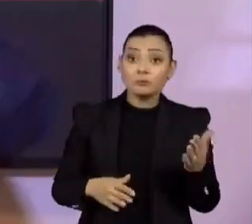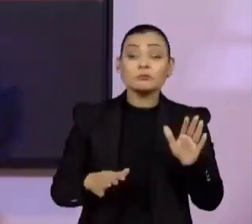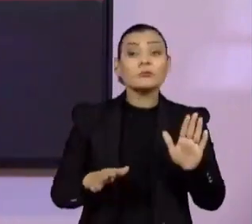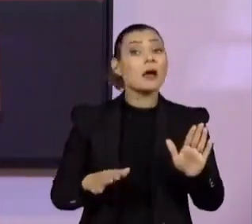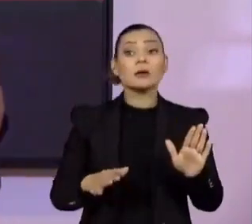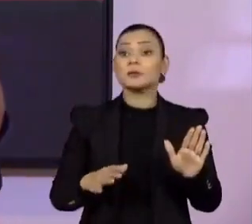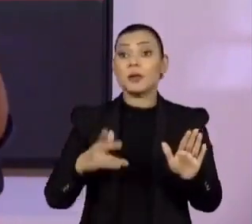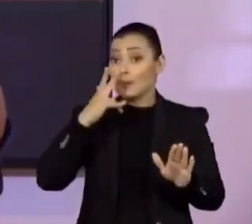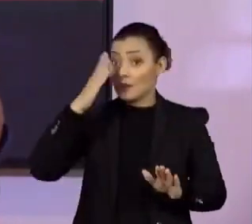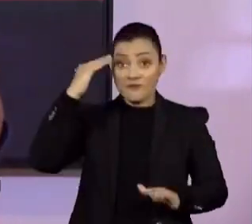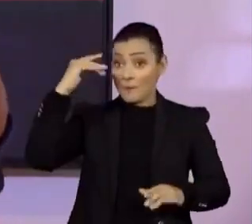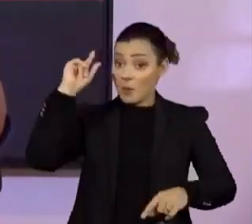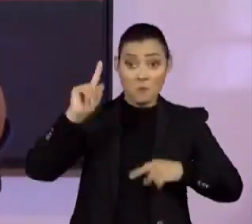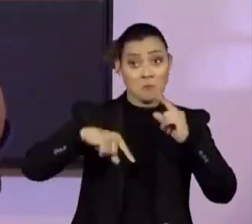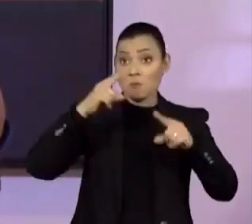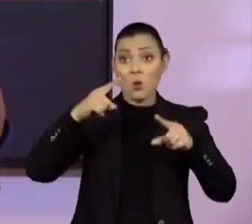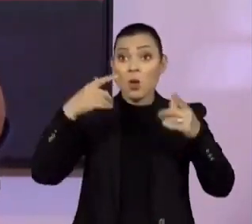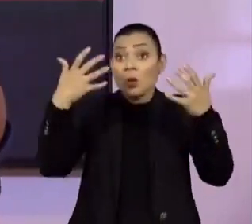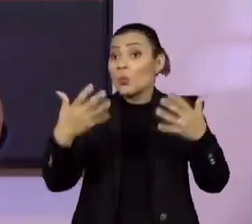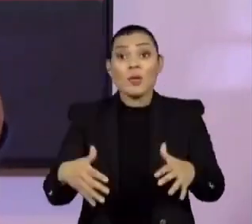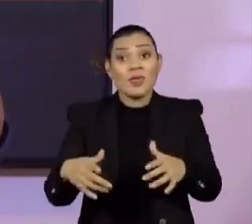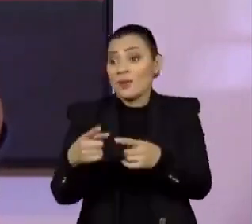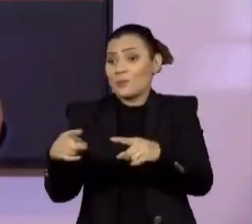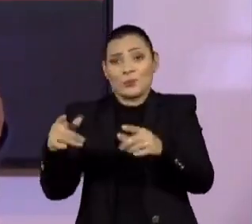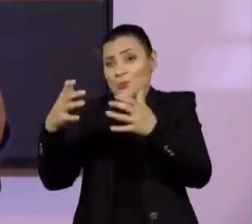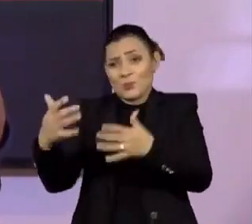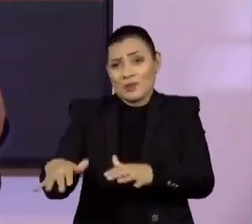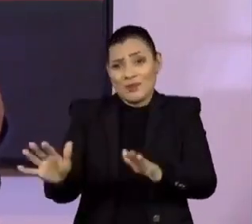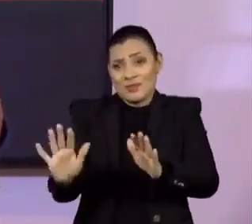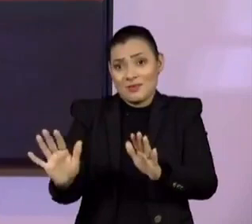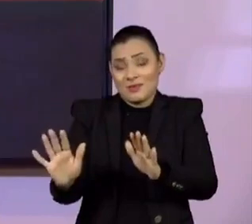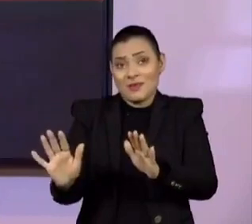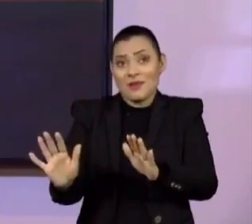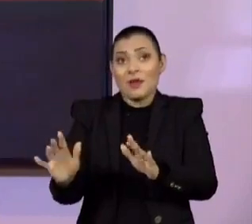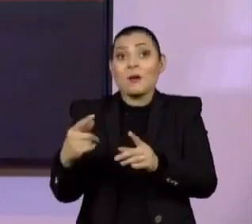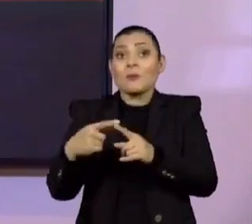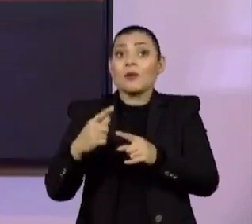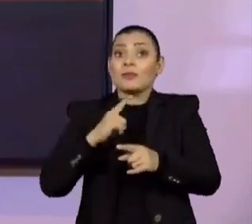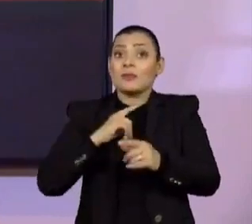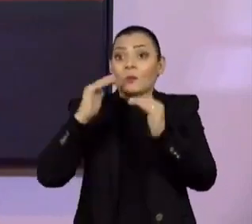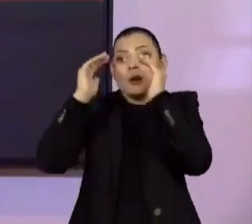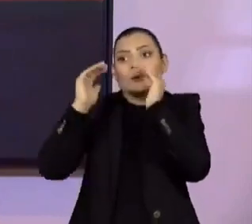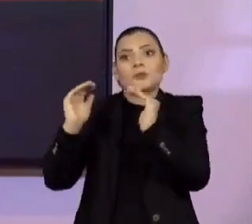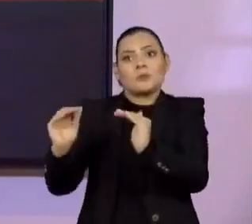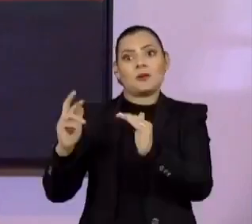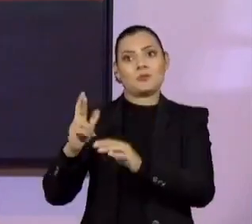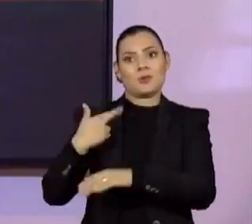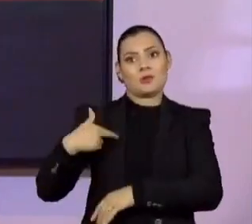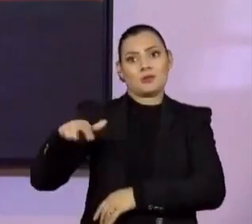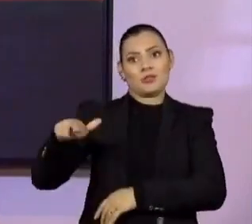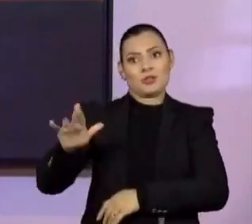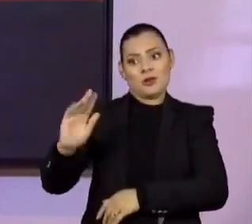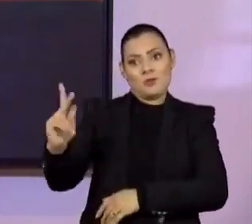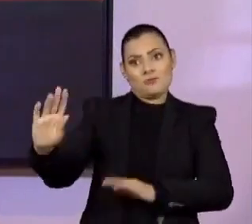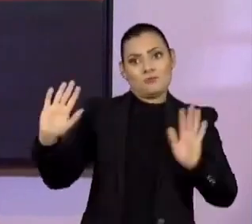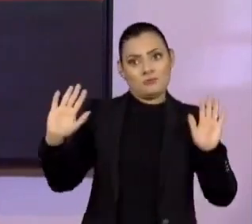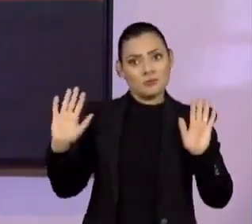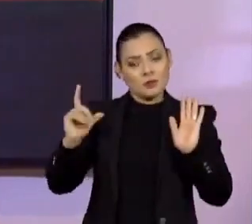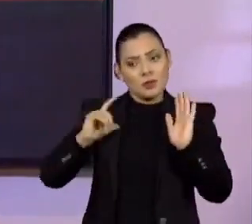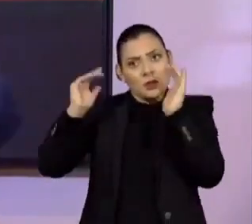Mas virou um grande sucesso. Eu não queria cantar isso, porque existe um certo respeito, isso é uma coisa da religião,